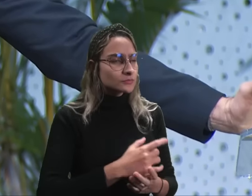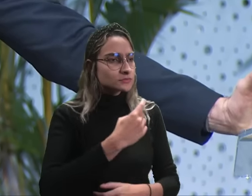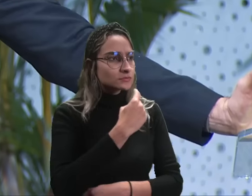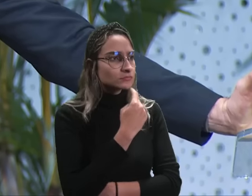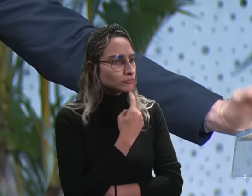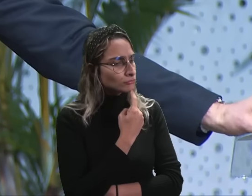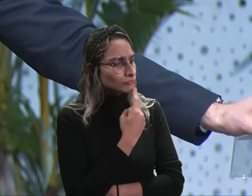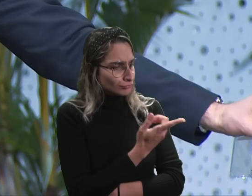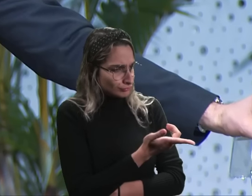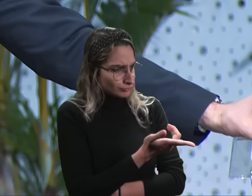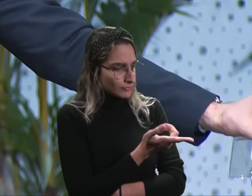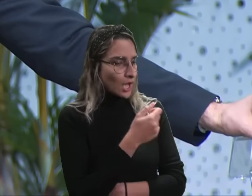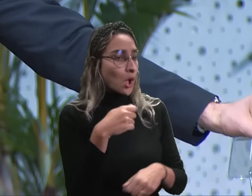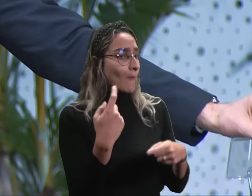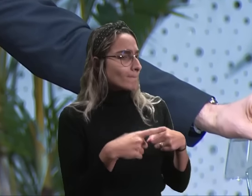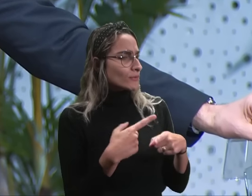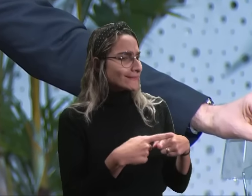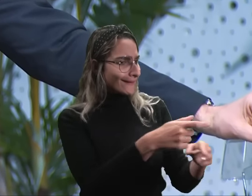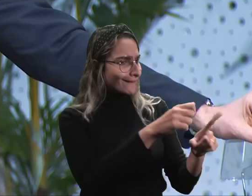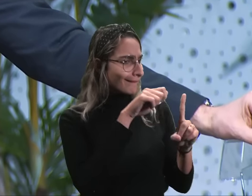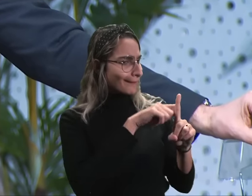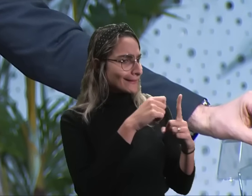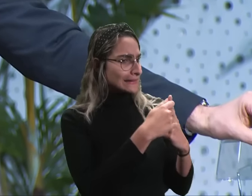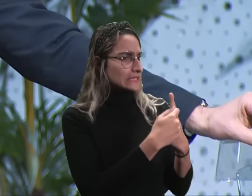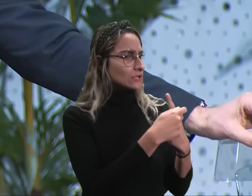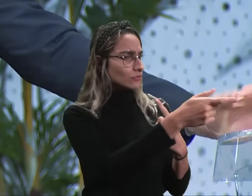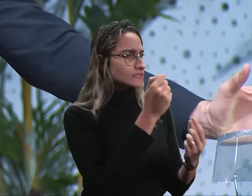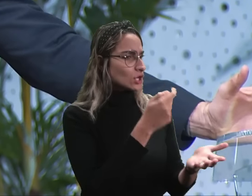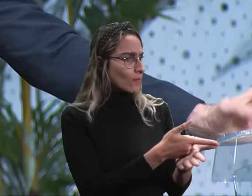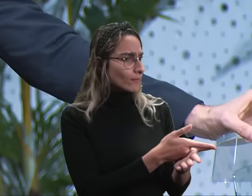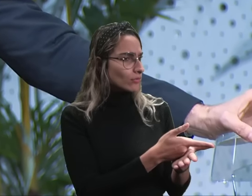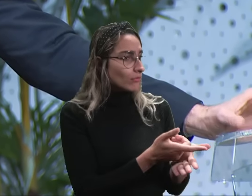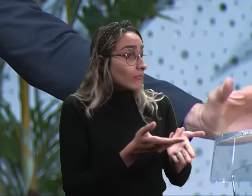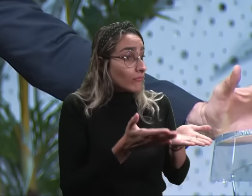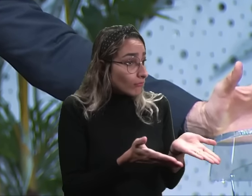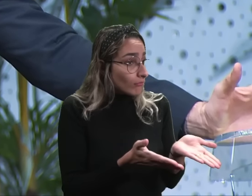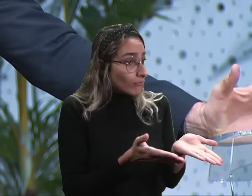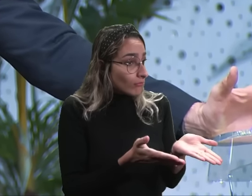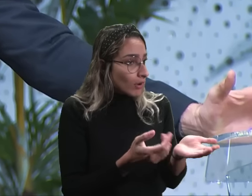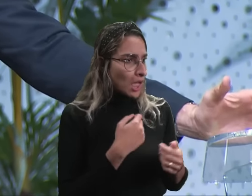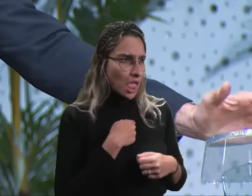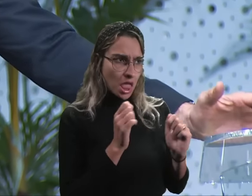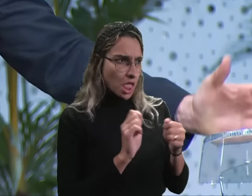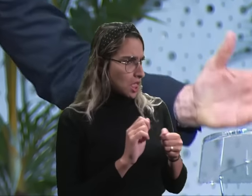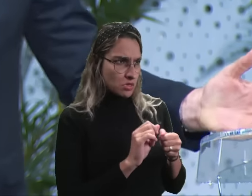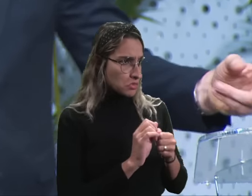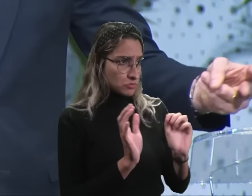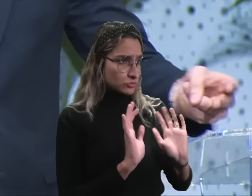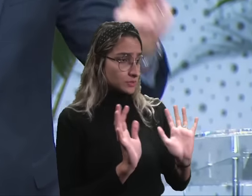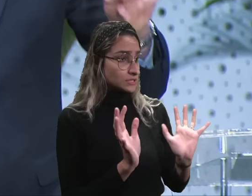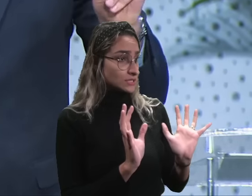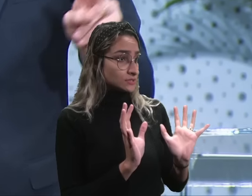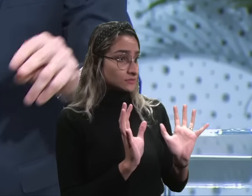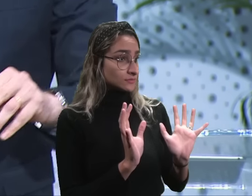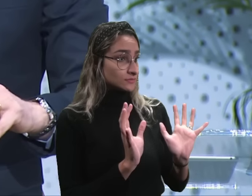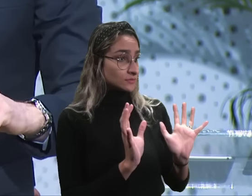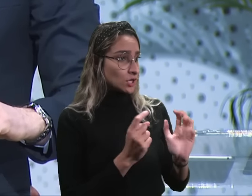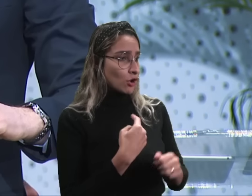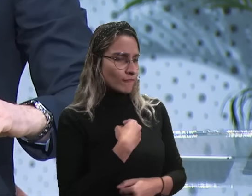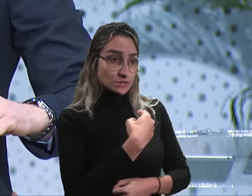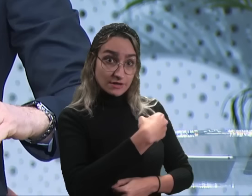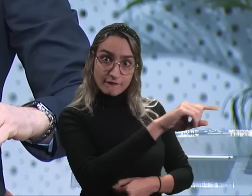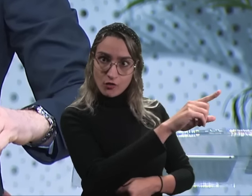farinha disse eu pedi 2 kg de farinha Mas então dis assim mas você saiu de casa para comprar 2 kg